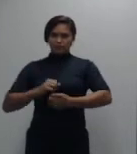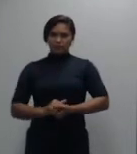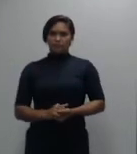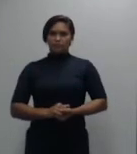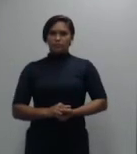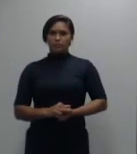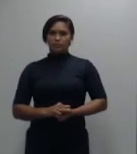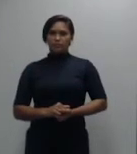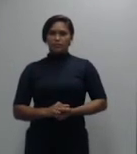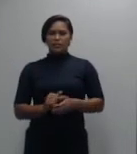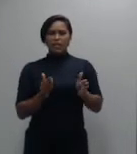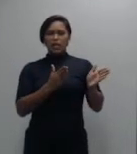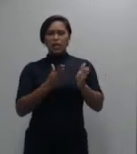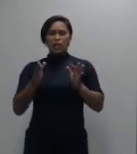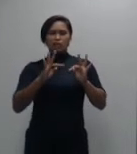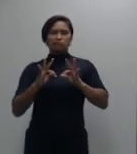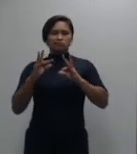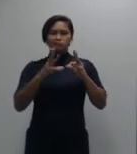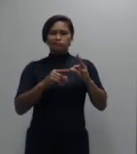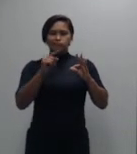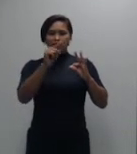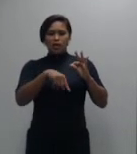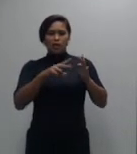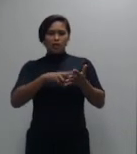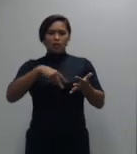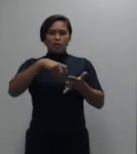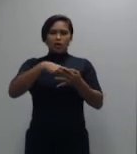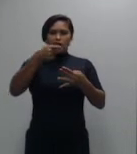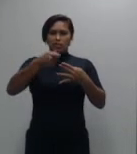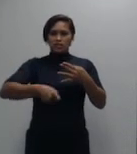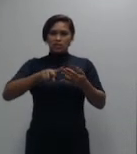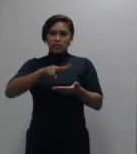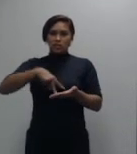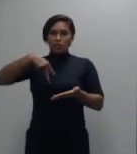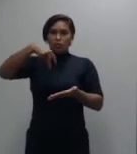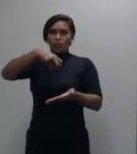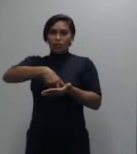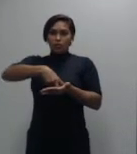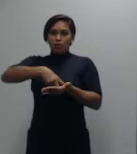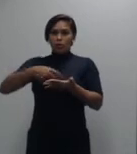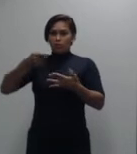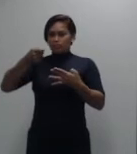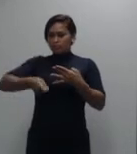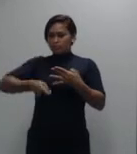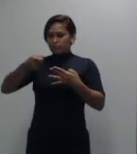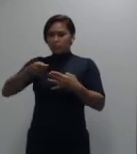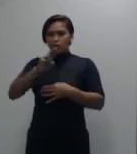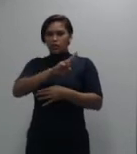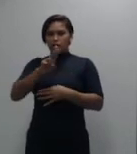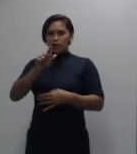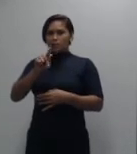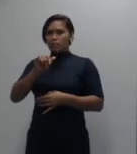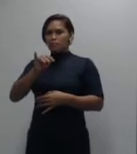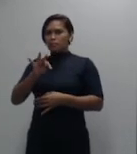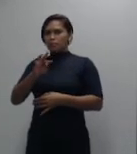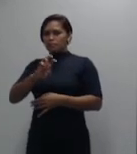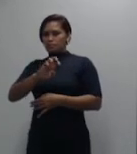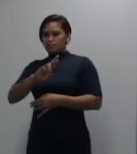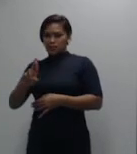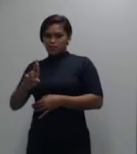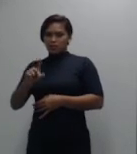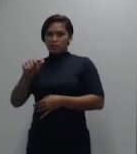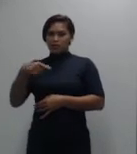Minas Gerais essa sentença Condena não é o senhor chamado aqui é o meu cliente